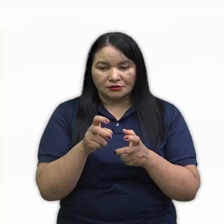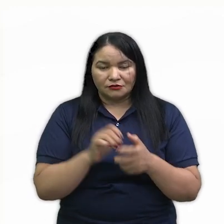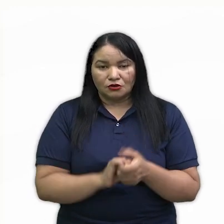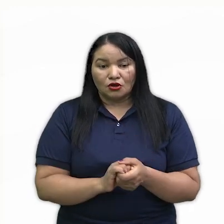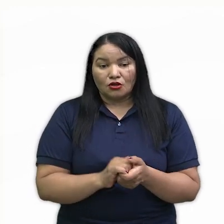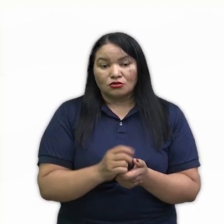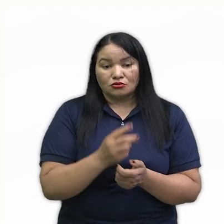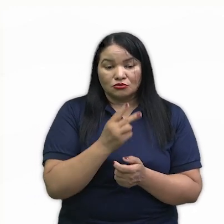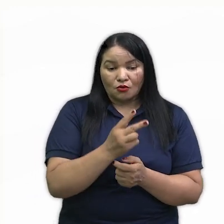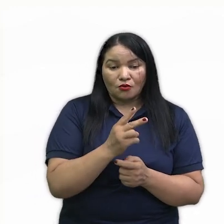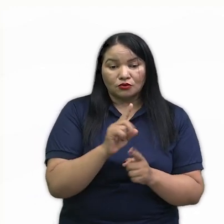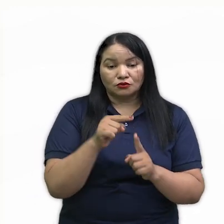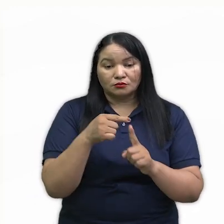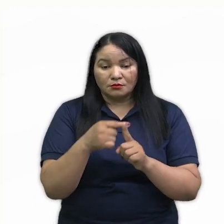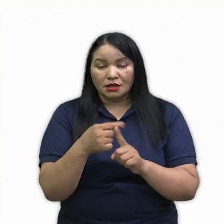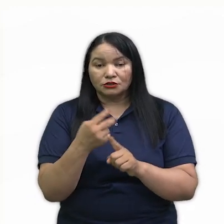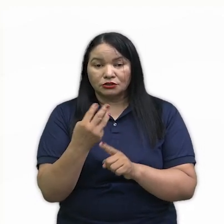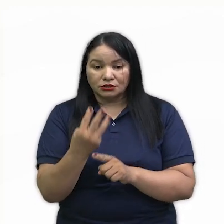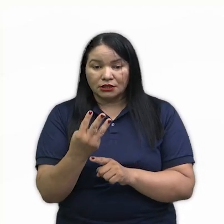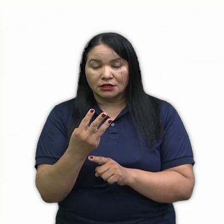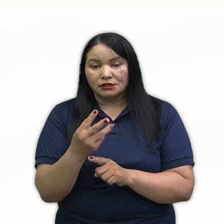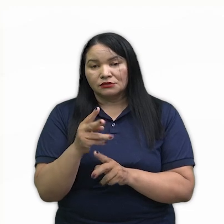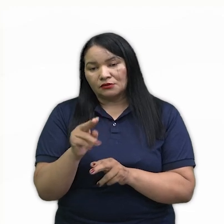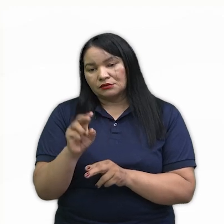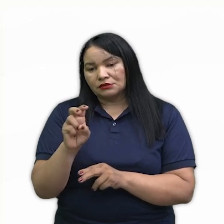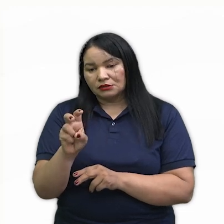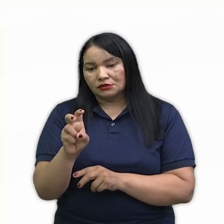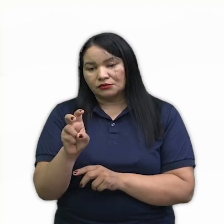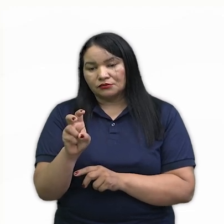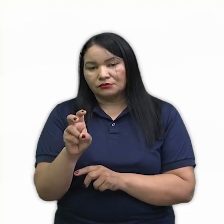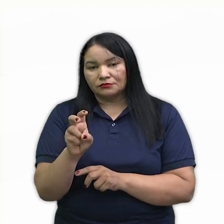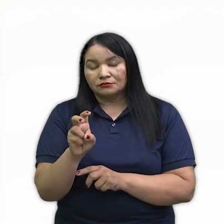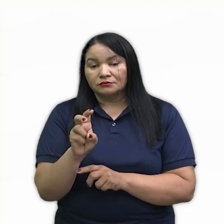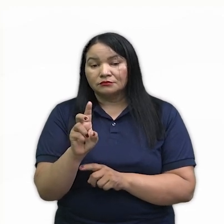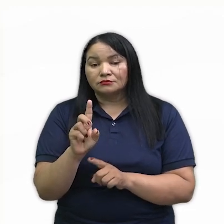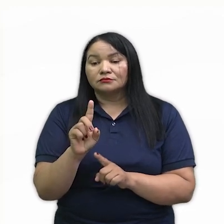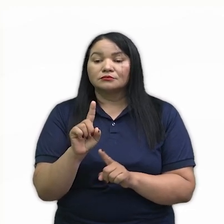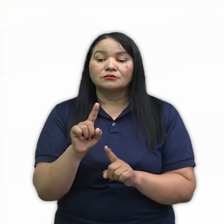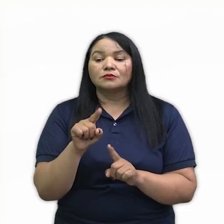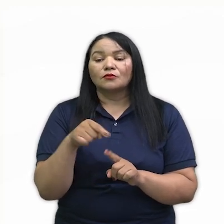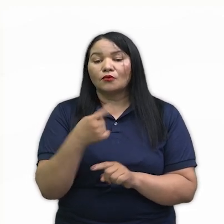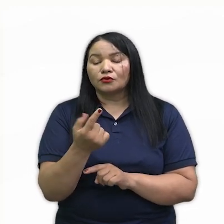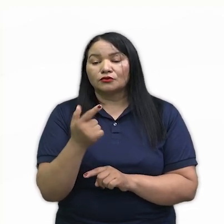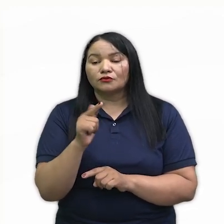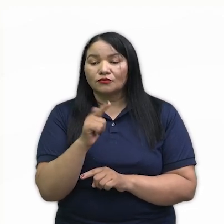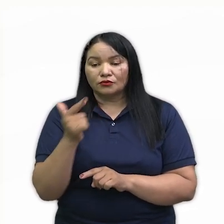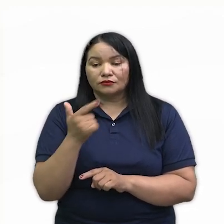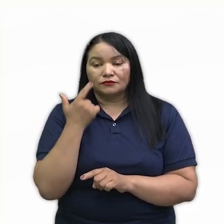2 mais 3, 5. Próximo.